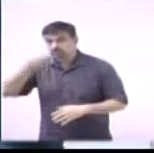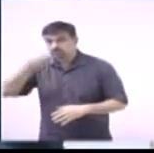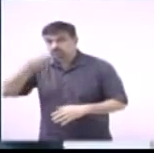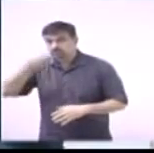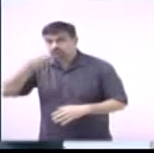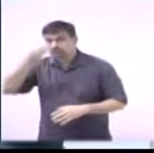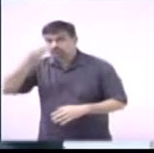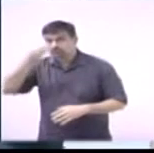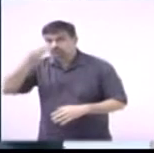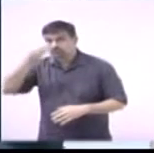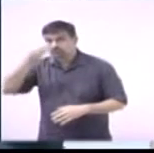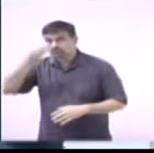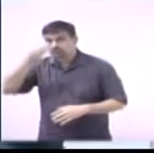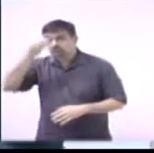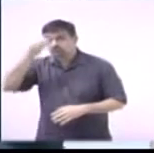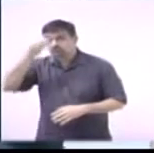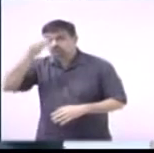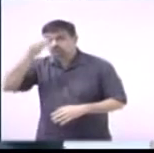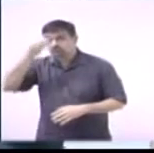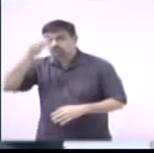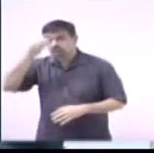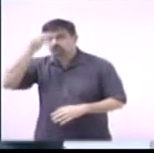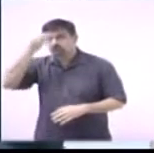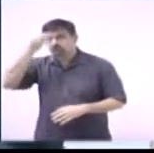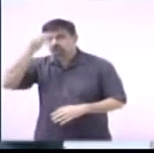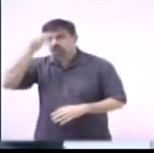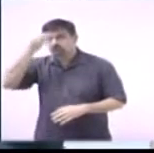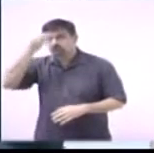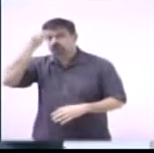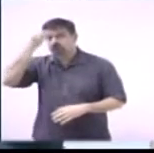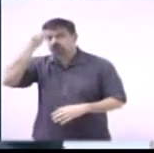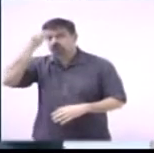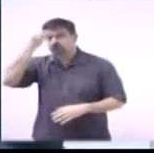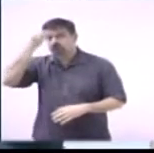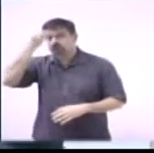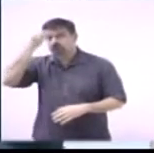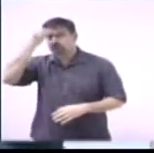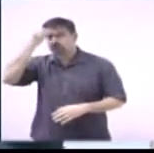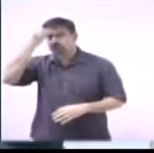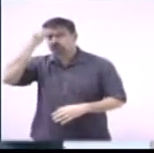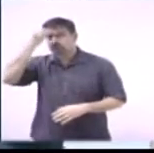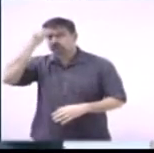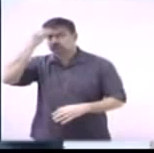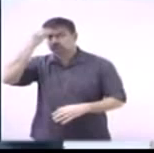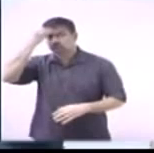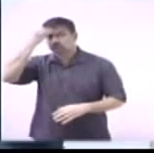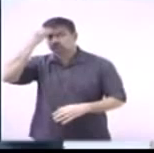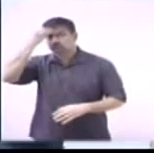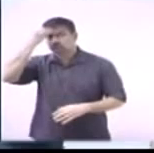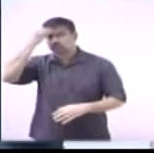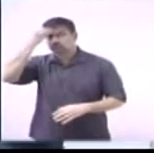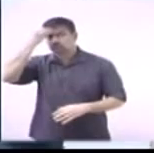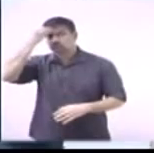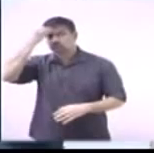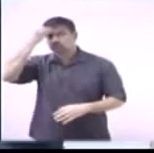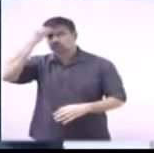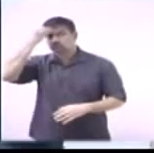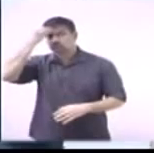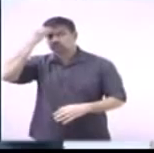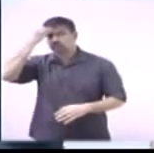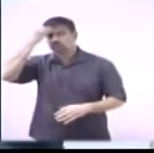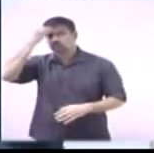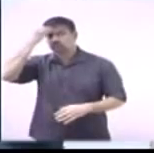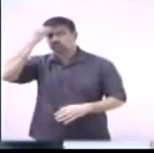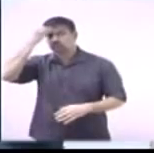estava acontecendo. E fiz questão também de deixar bem claro, para que não haja distorções, e nós pudemos